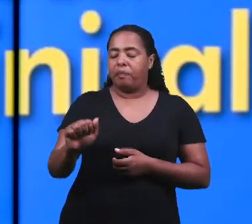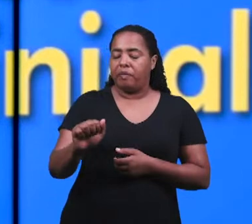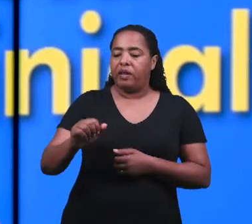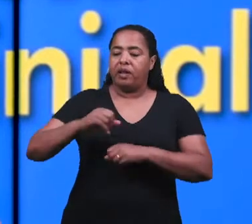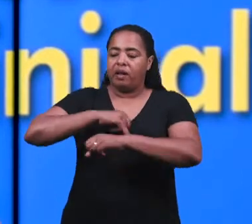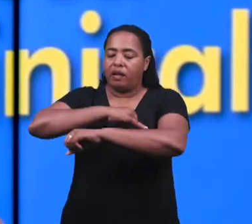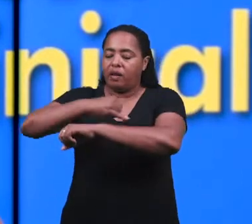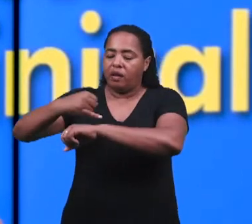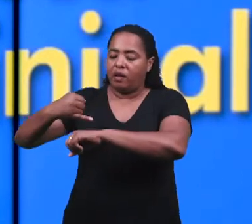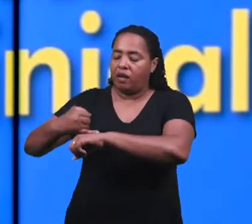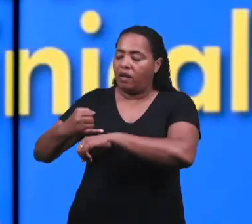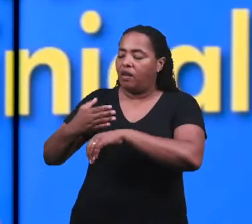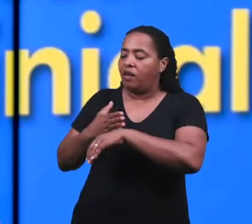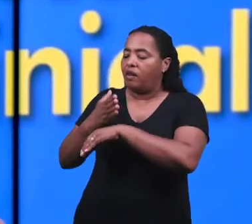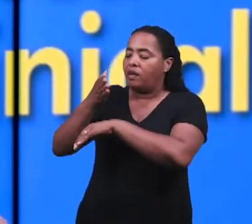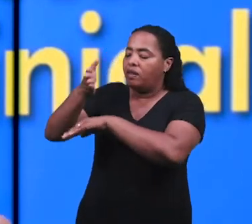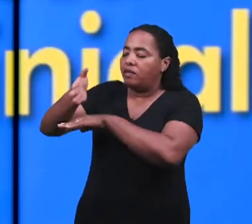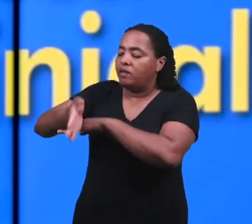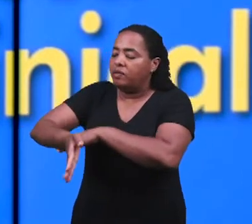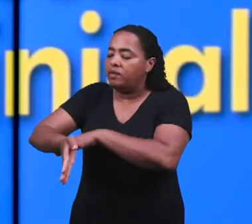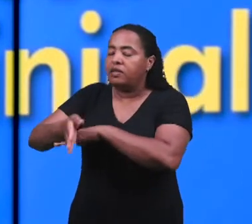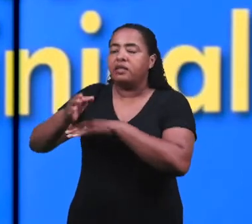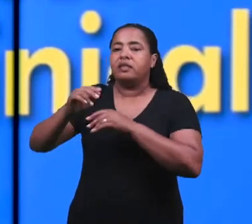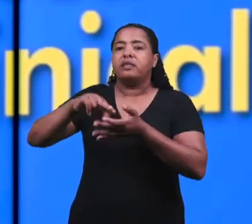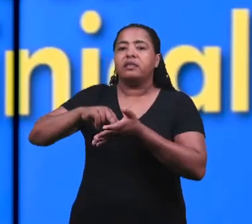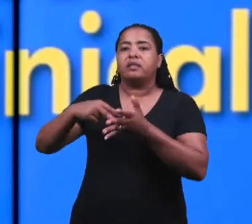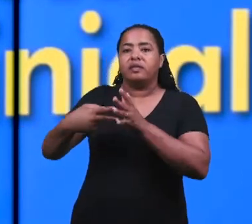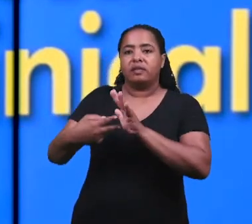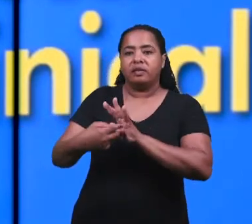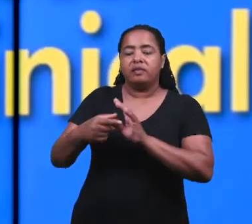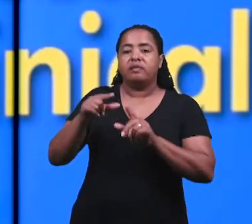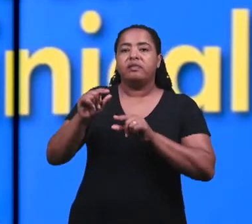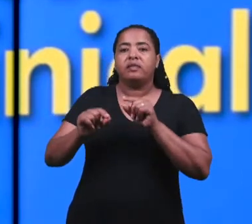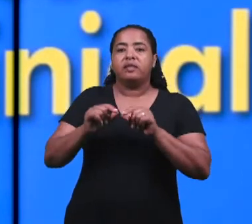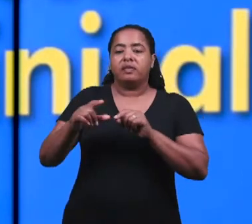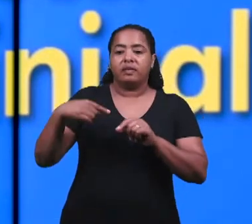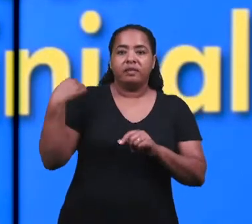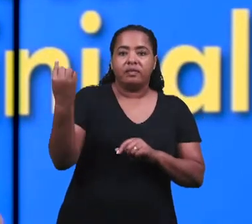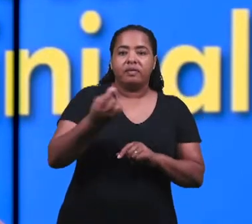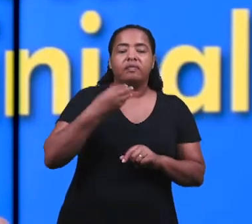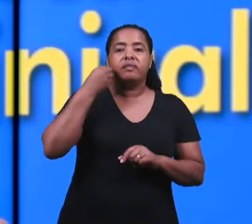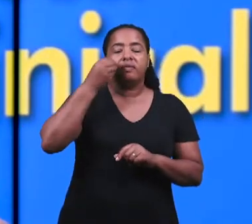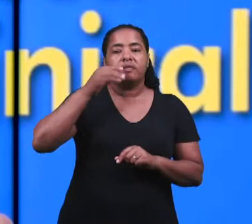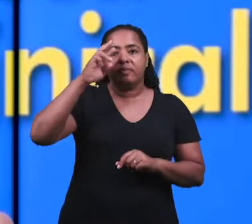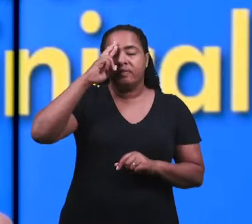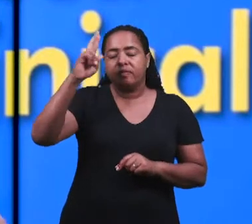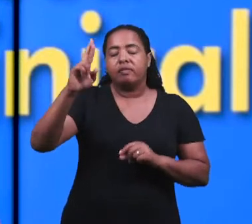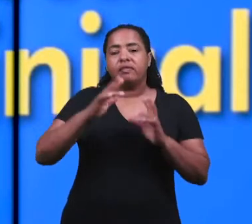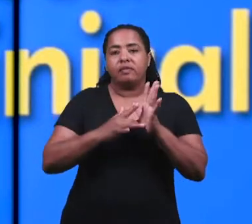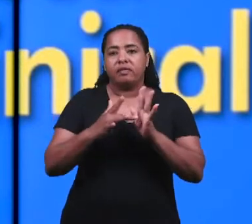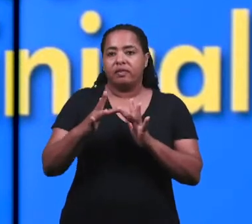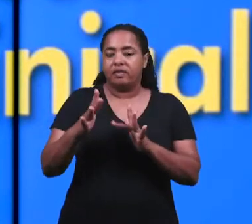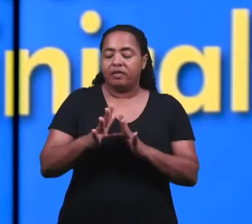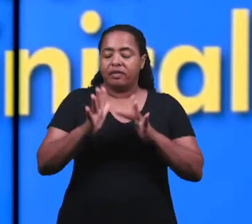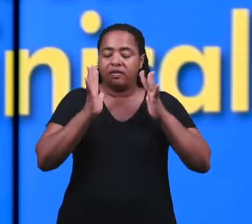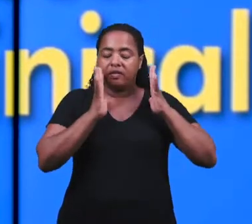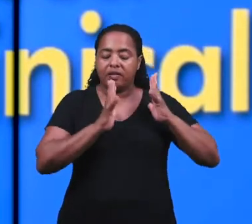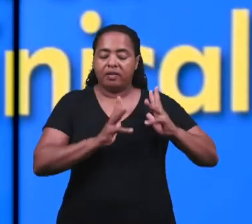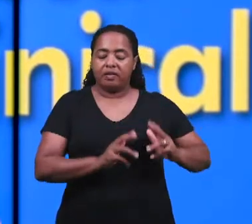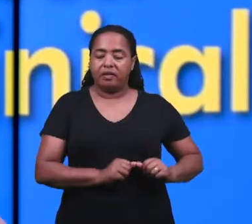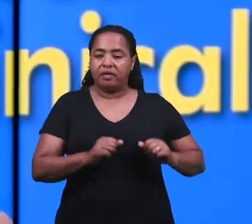de descer ao Jordão, a travessia do Jordão, equivale exatamente à nossa experiência com o Senhor Jesus como aquele que